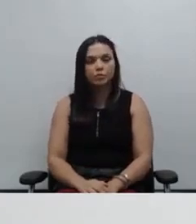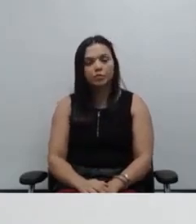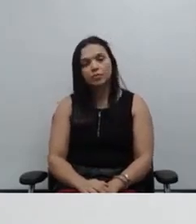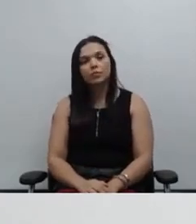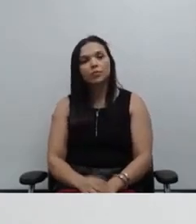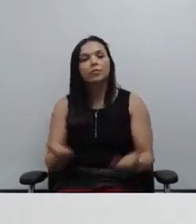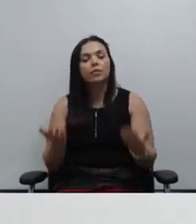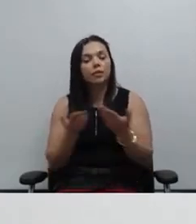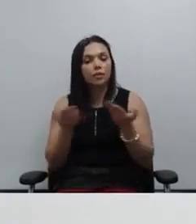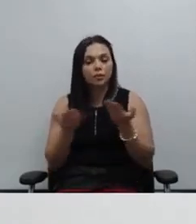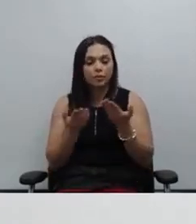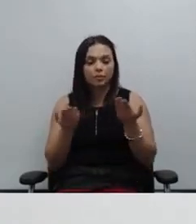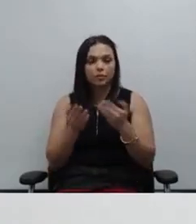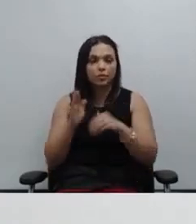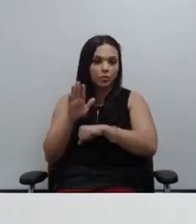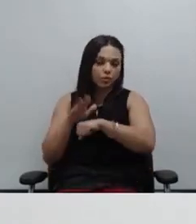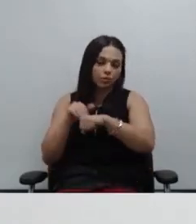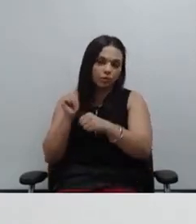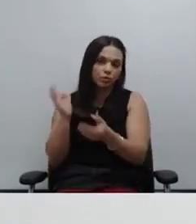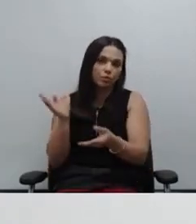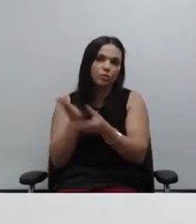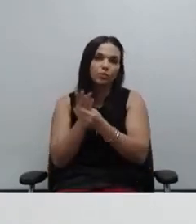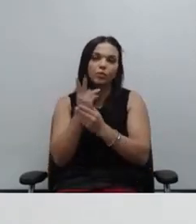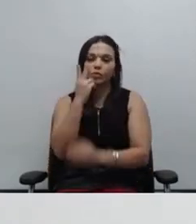Chama a pauta agora o processo